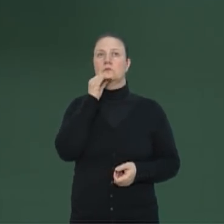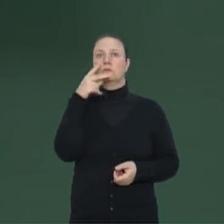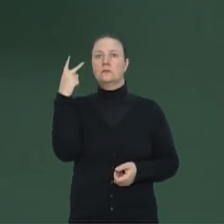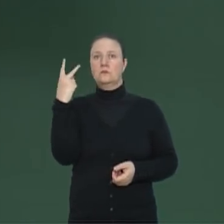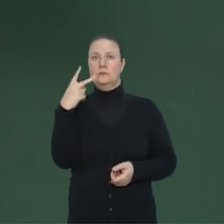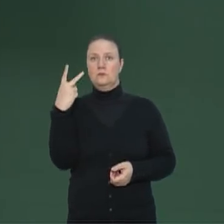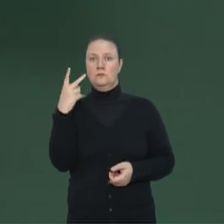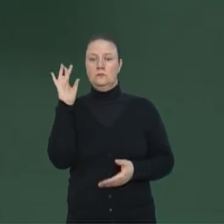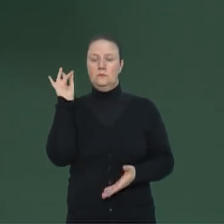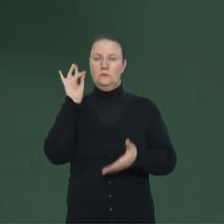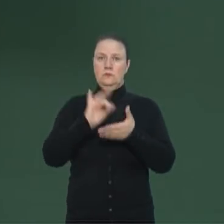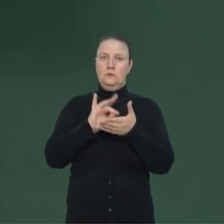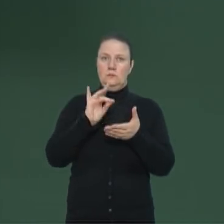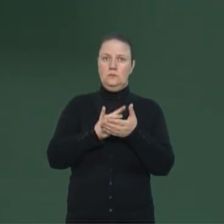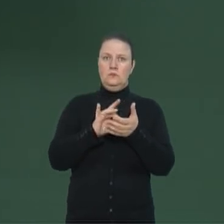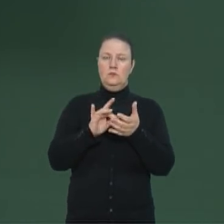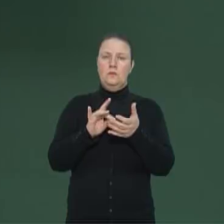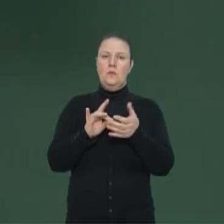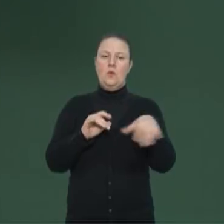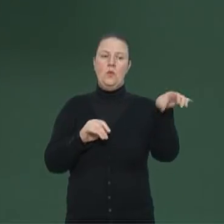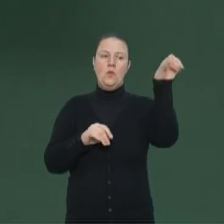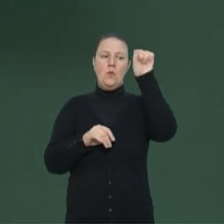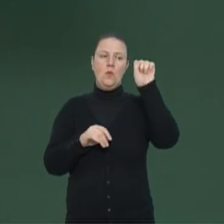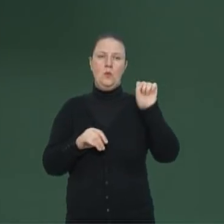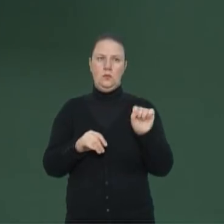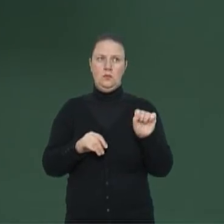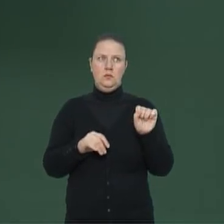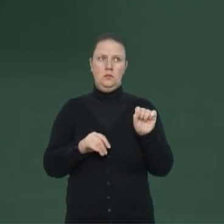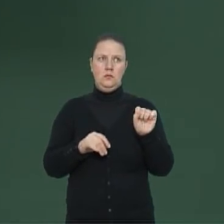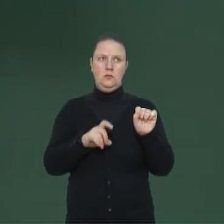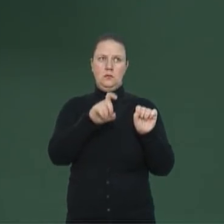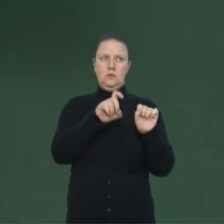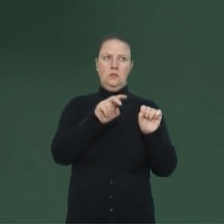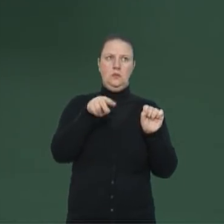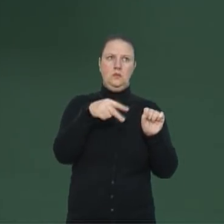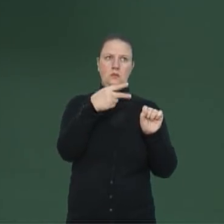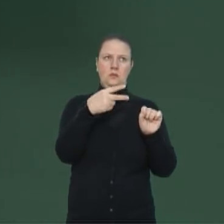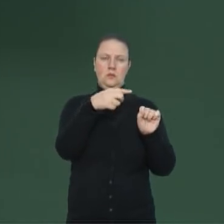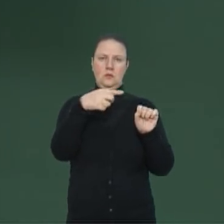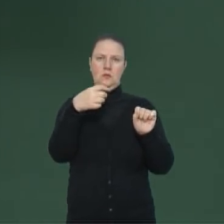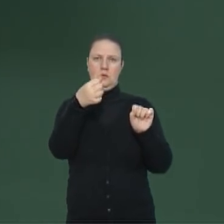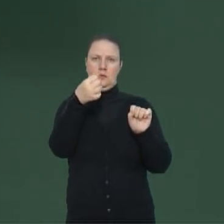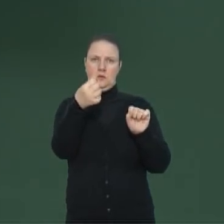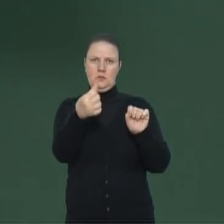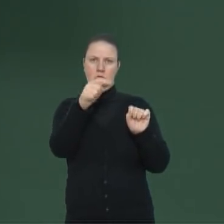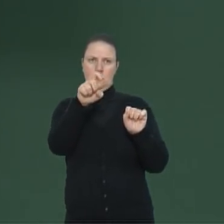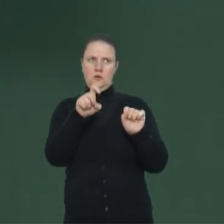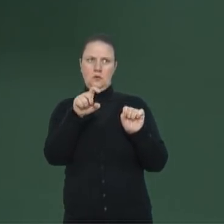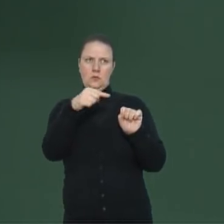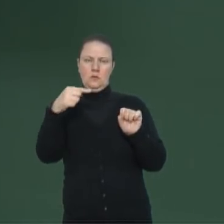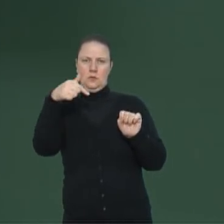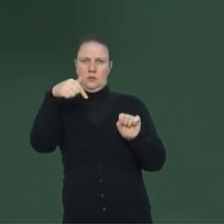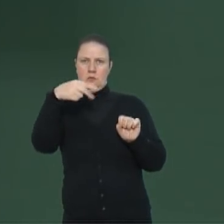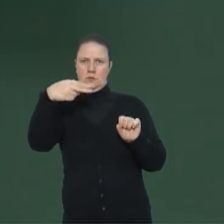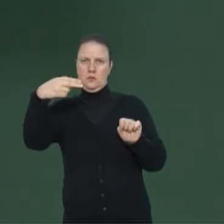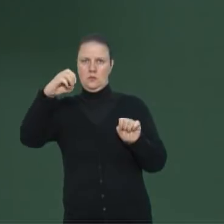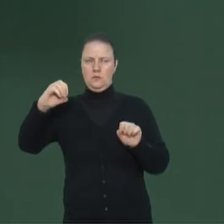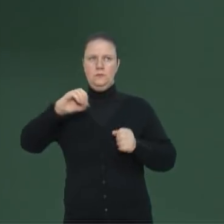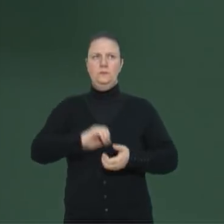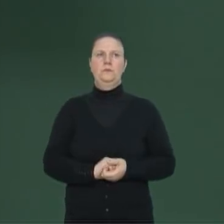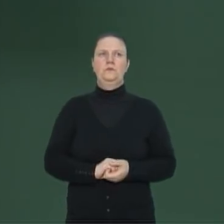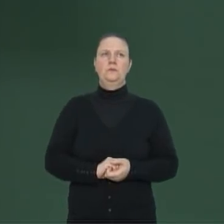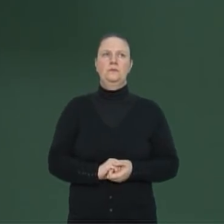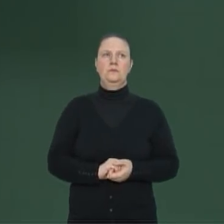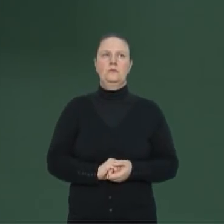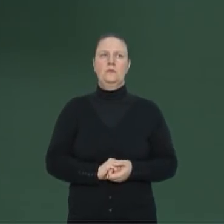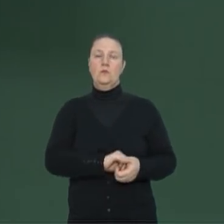conjunto solução da equação x ao quadrado menos 6x menos 7. Completa quadrado. Primeira coisa é o ajuste. Joga esse